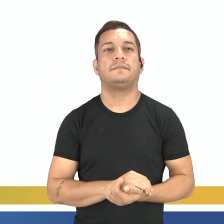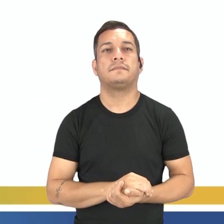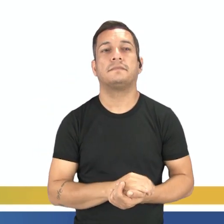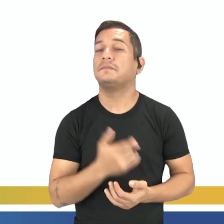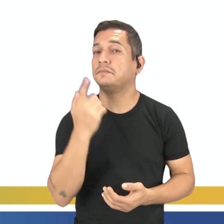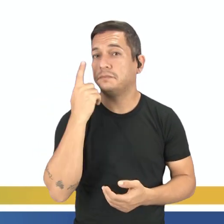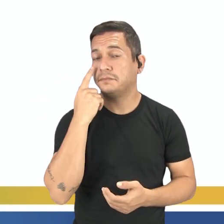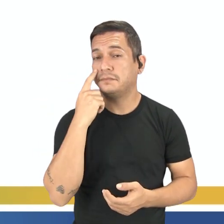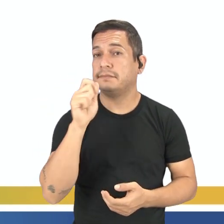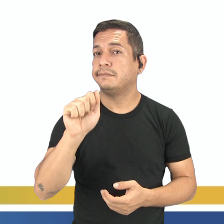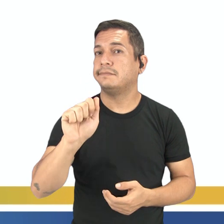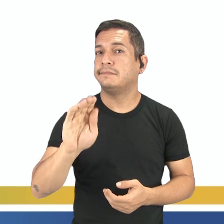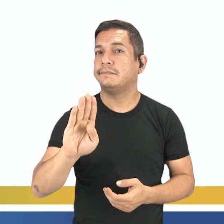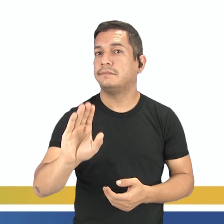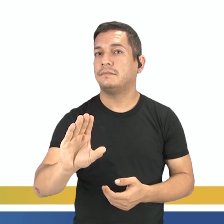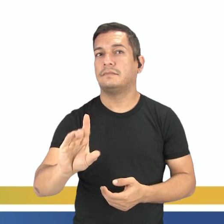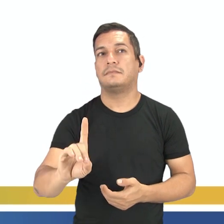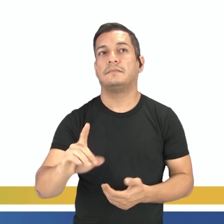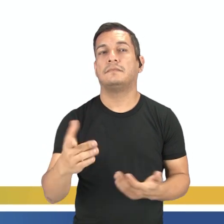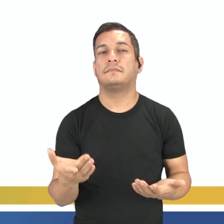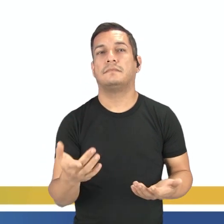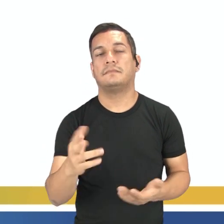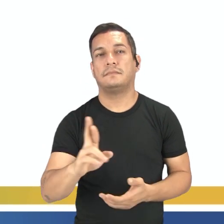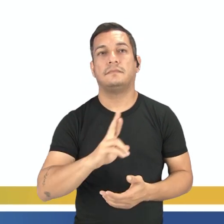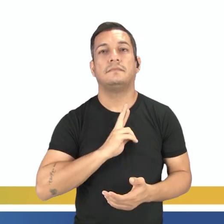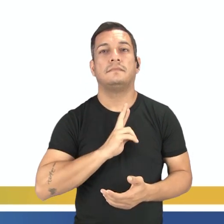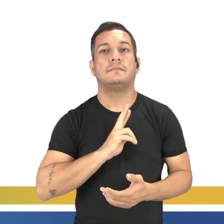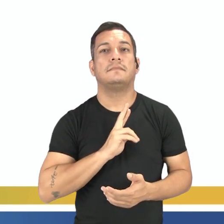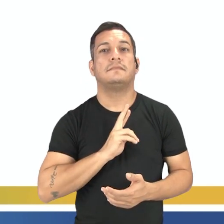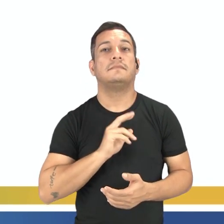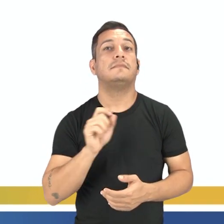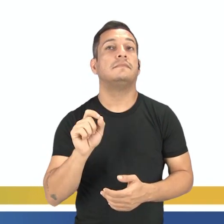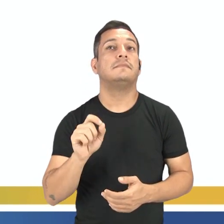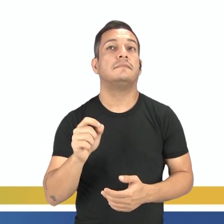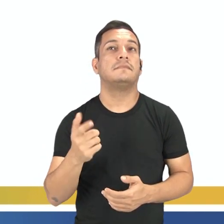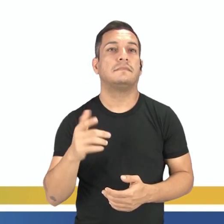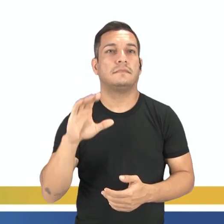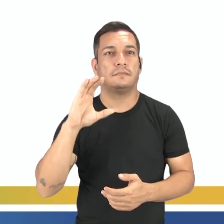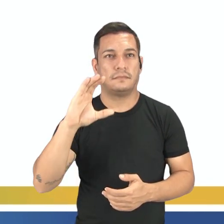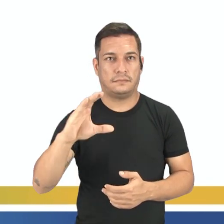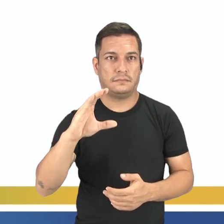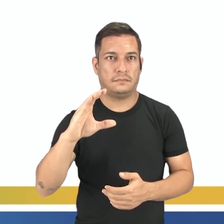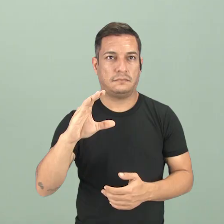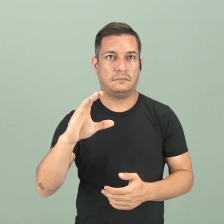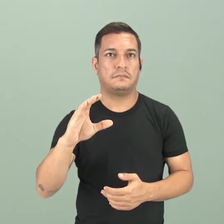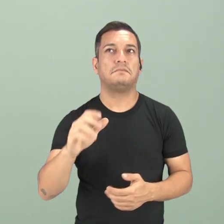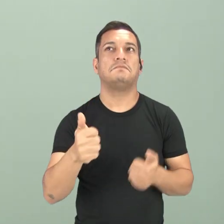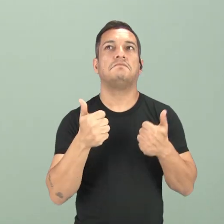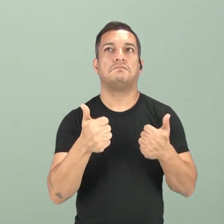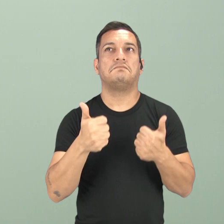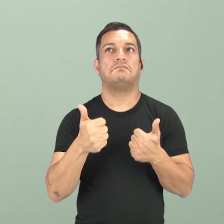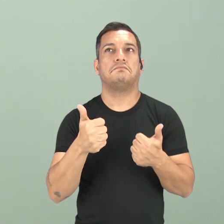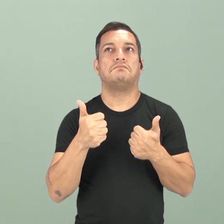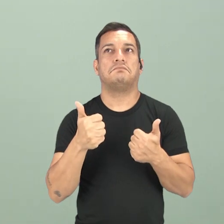E aí, vamos lá? Pensou? Respondeu? Então a resposta é letra C!